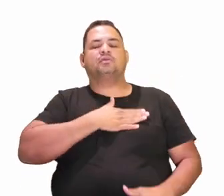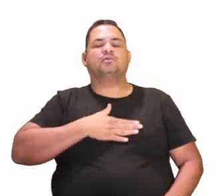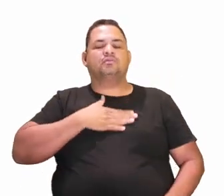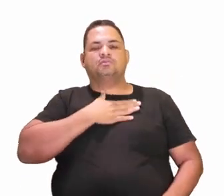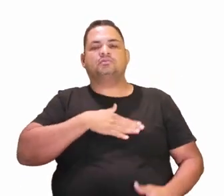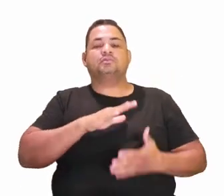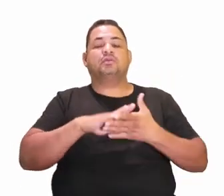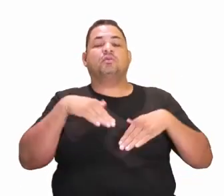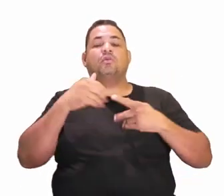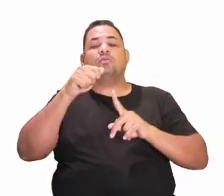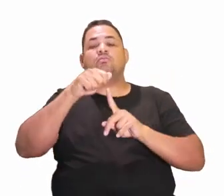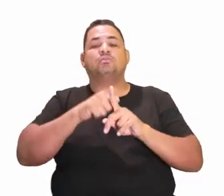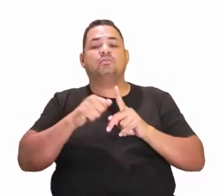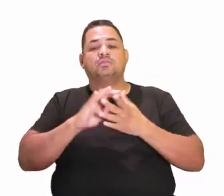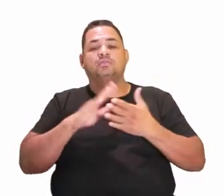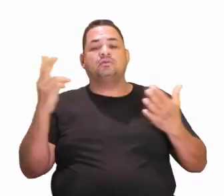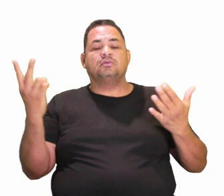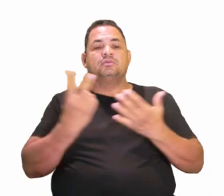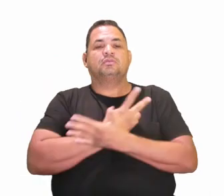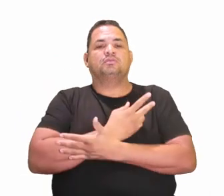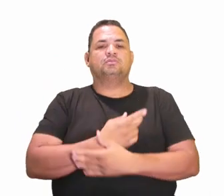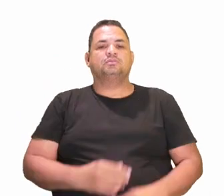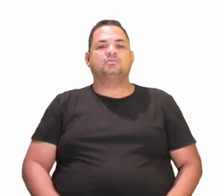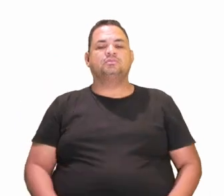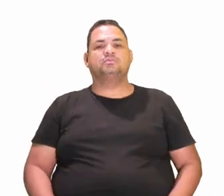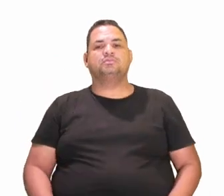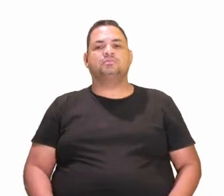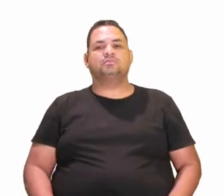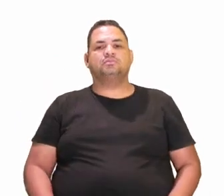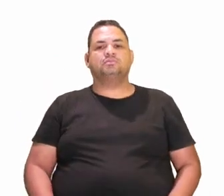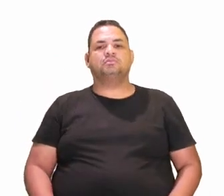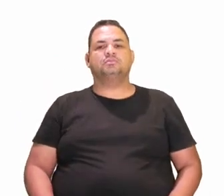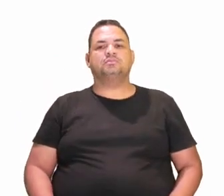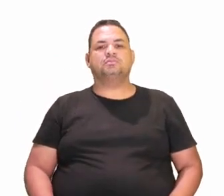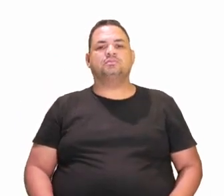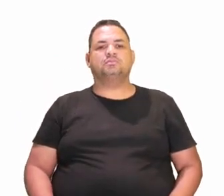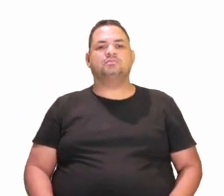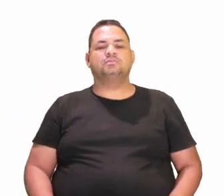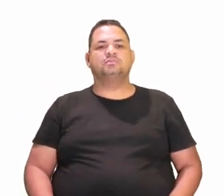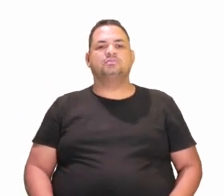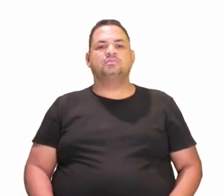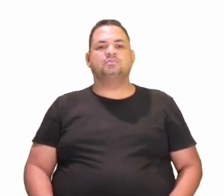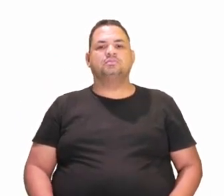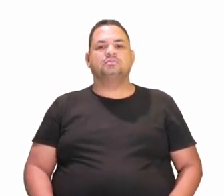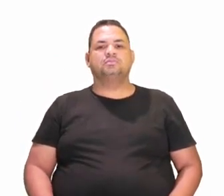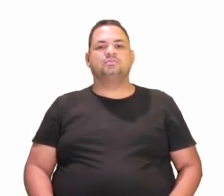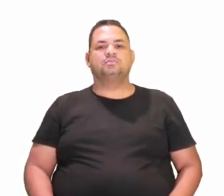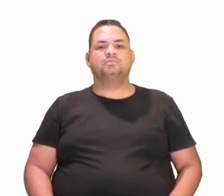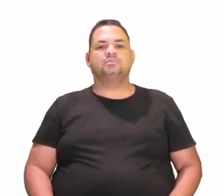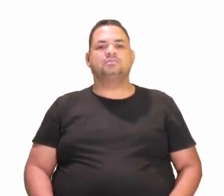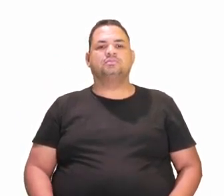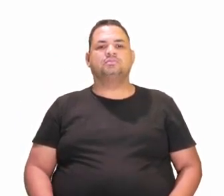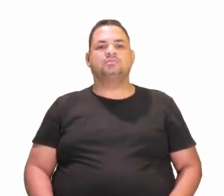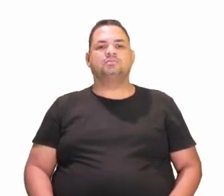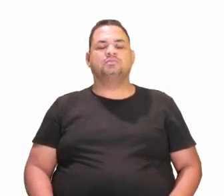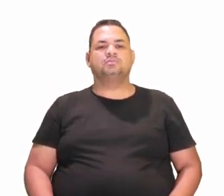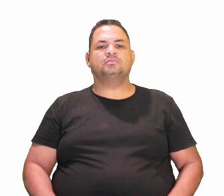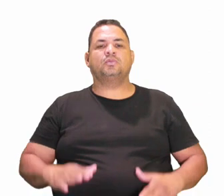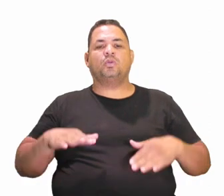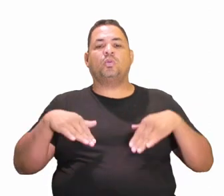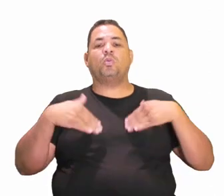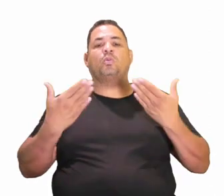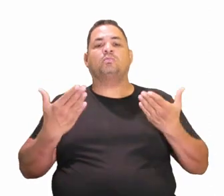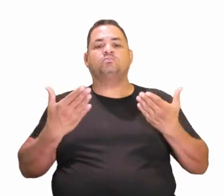mês é comemorado? What's your favorite celebration and in what month it is celebrated? Então,